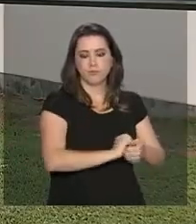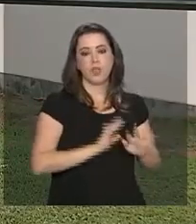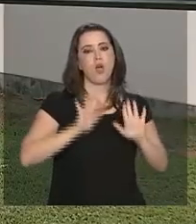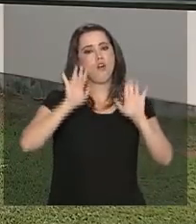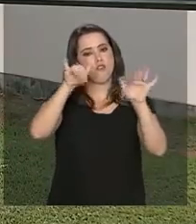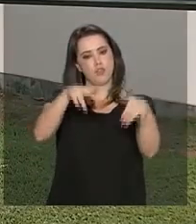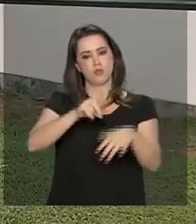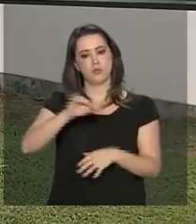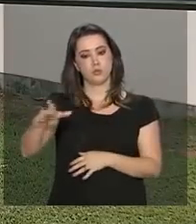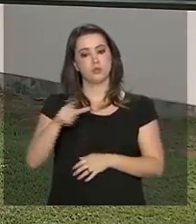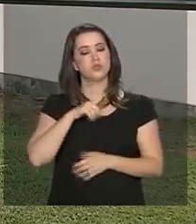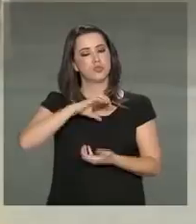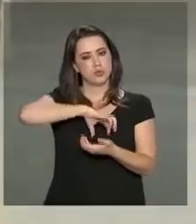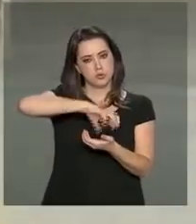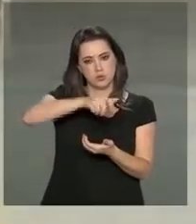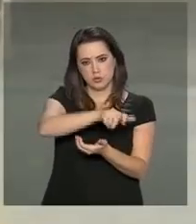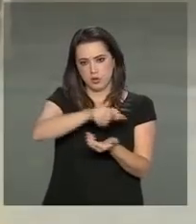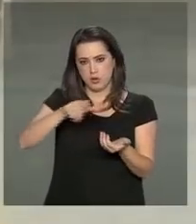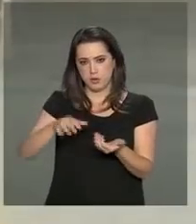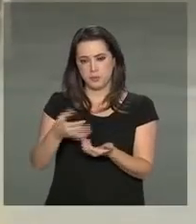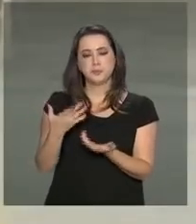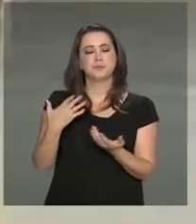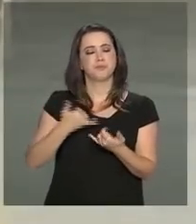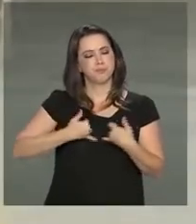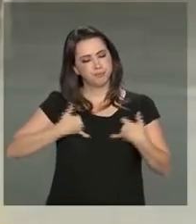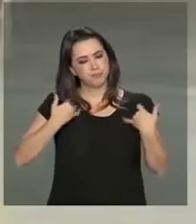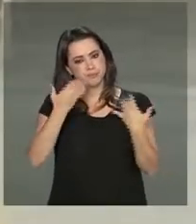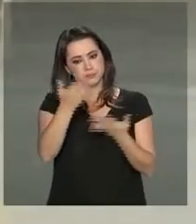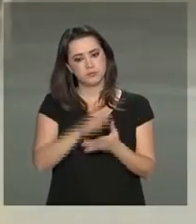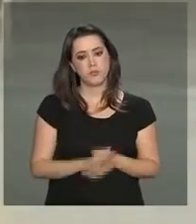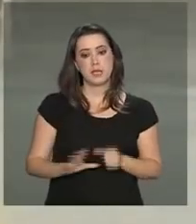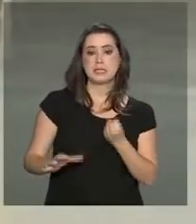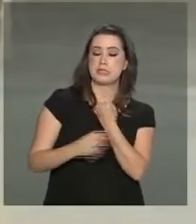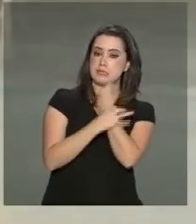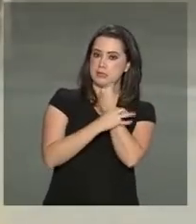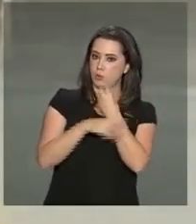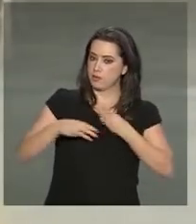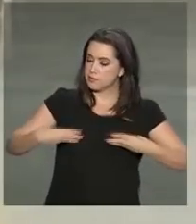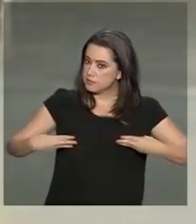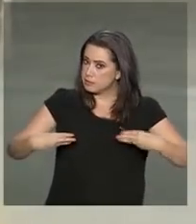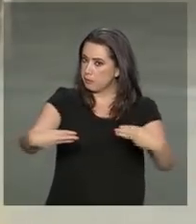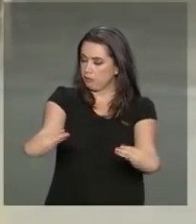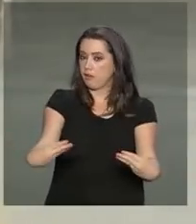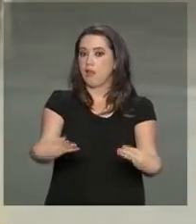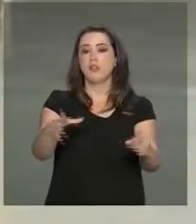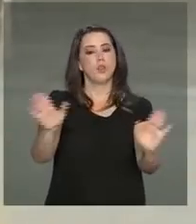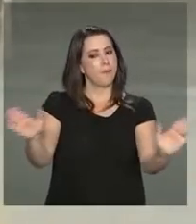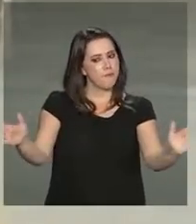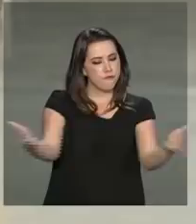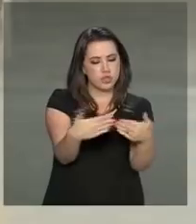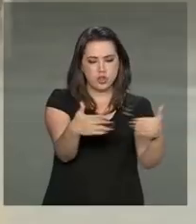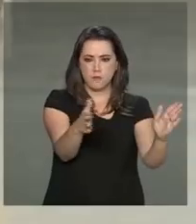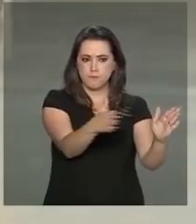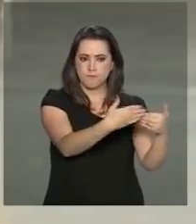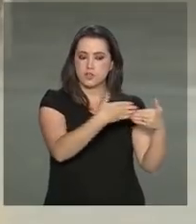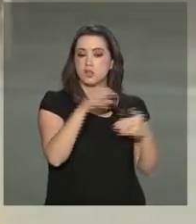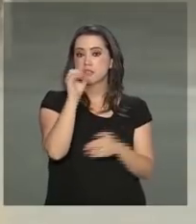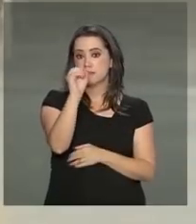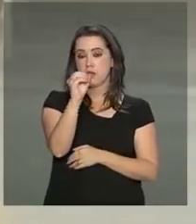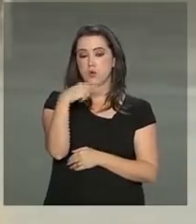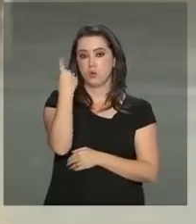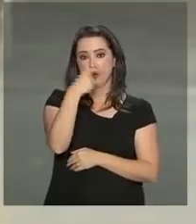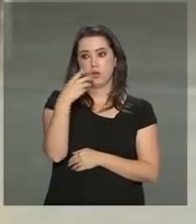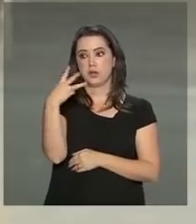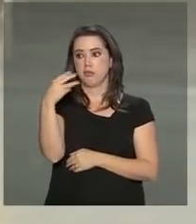com um coquetel no Itamaraty. Para garantir a segurança da festa, a esplanada dos ministérios será interditada a zero hora do dia